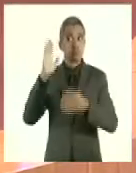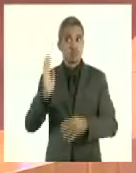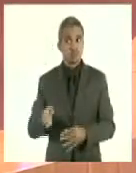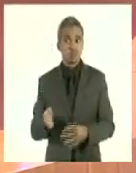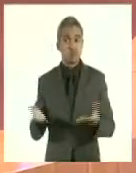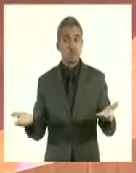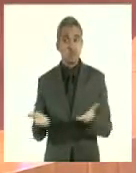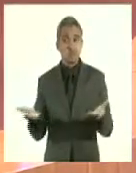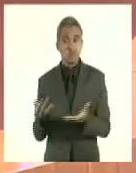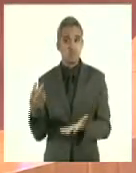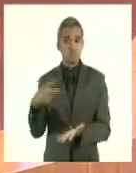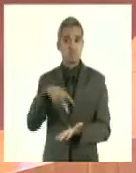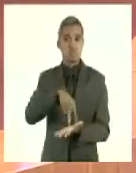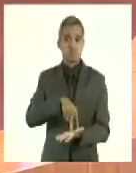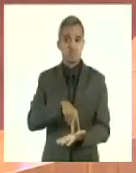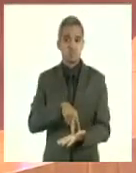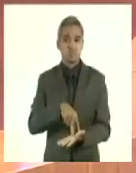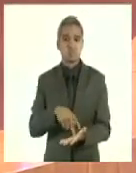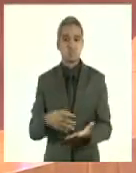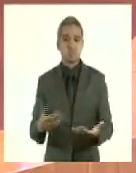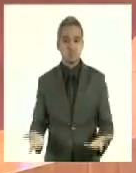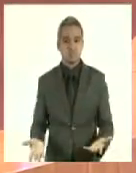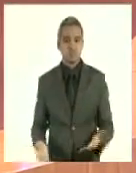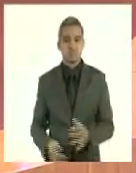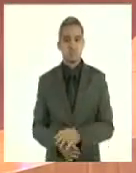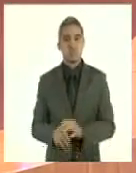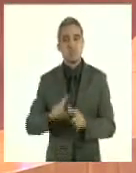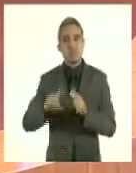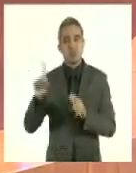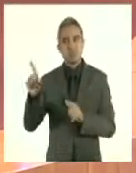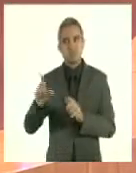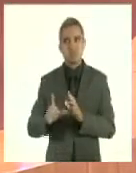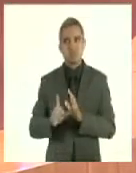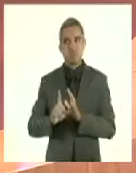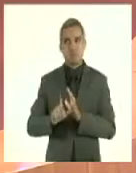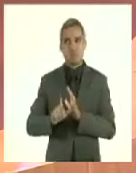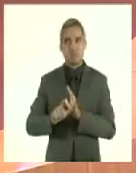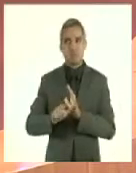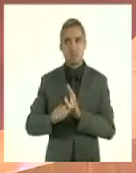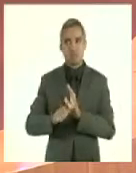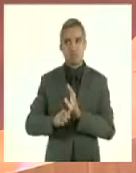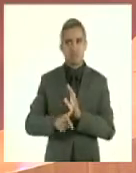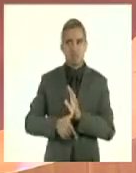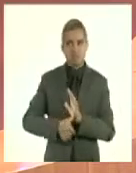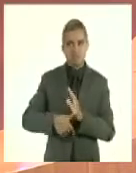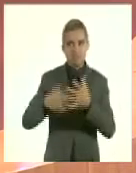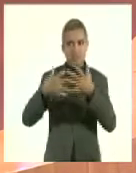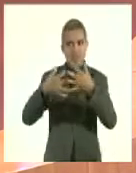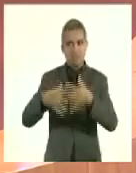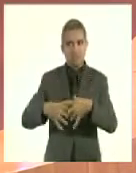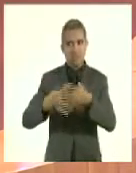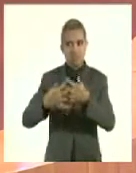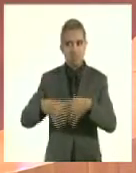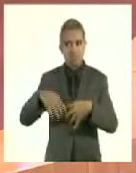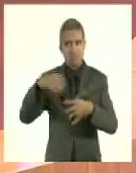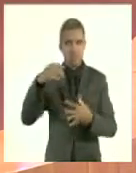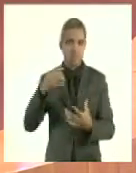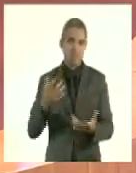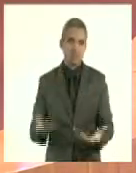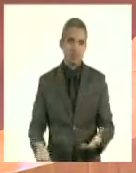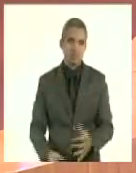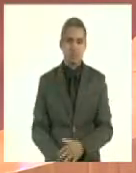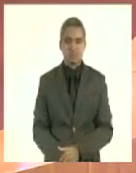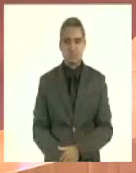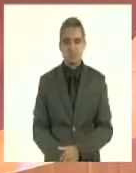hoje, como já disse, de forma retardada, falar o que Vossa Excelência falou. Então, deputado,